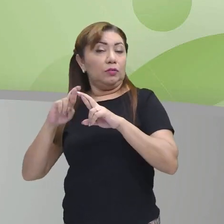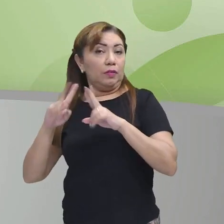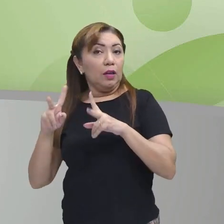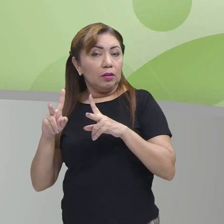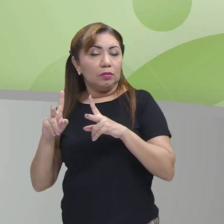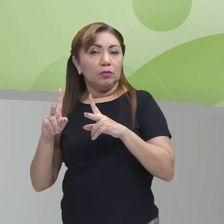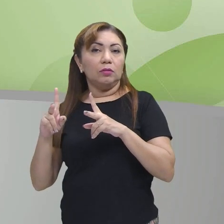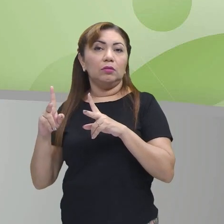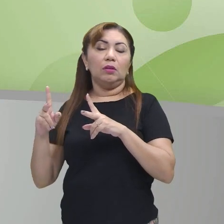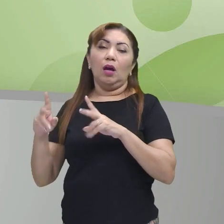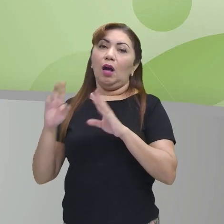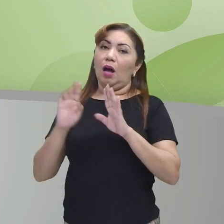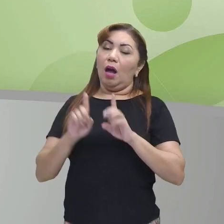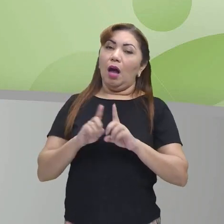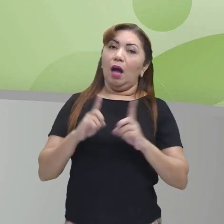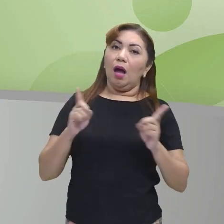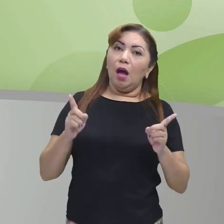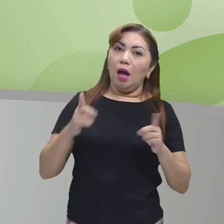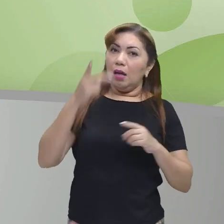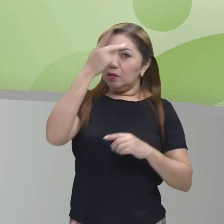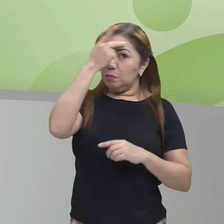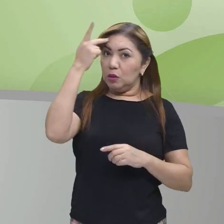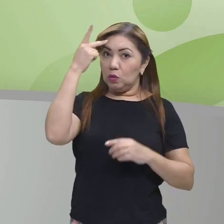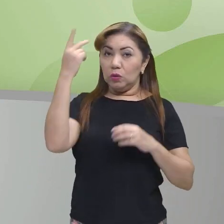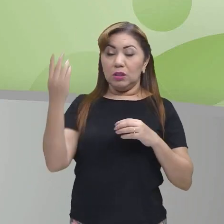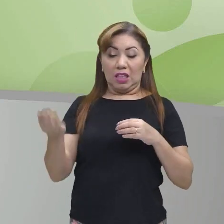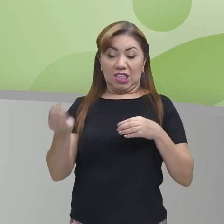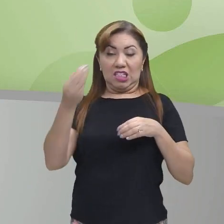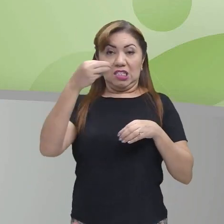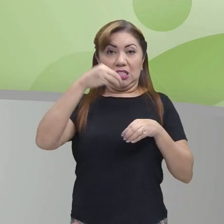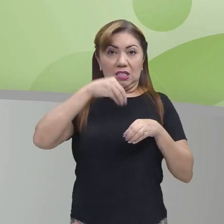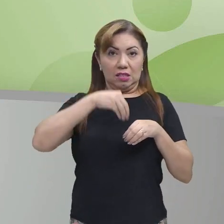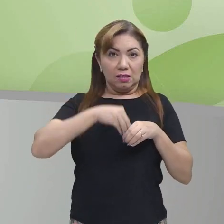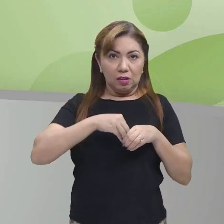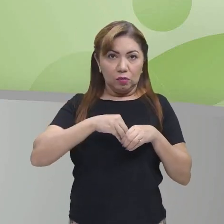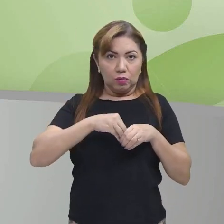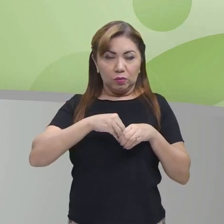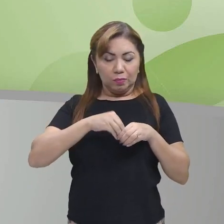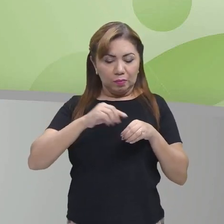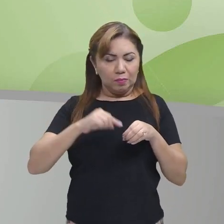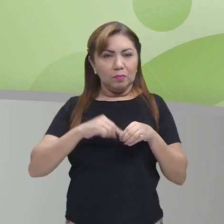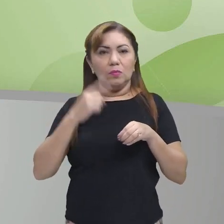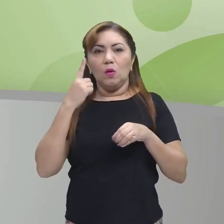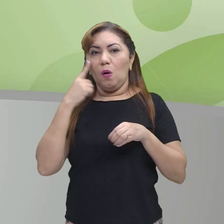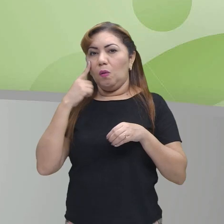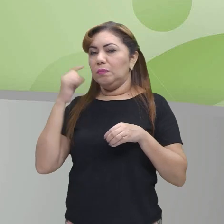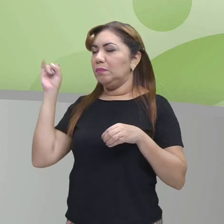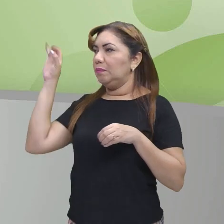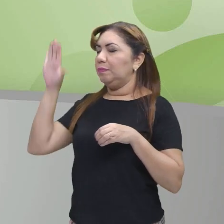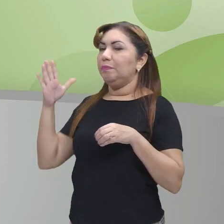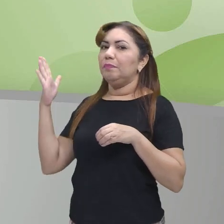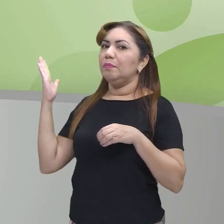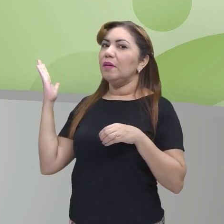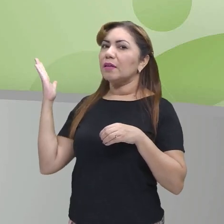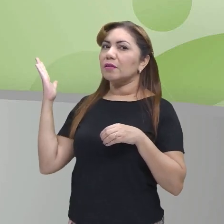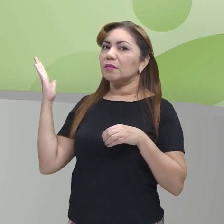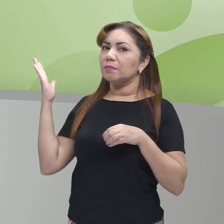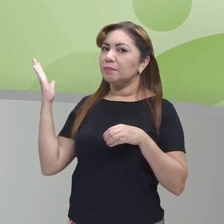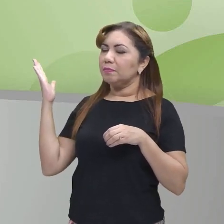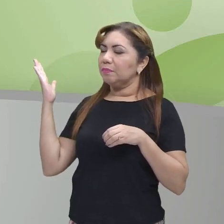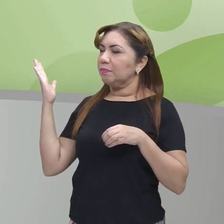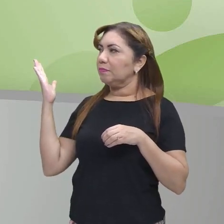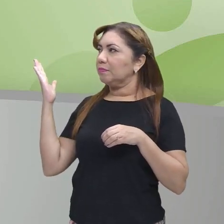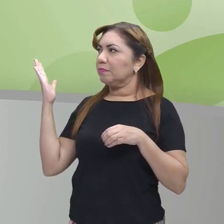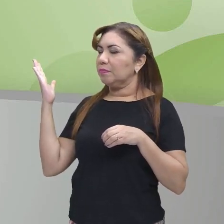Mas com o ser humano é diferente, é internamente. A fecundação, como vocês podem ver aqui, acontece